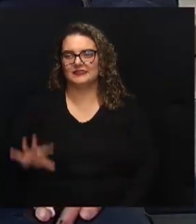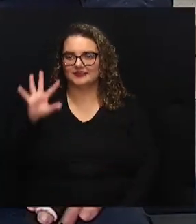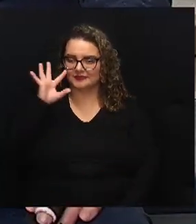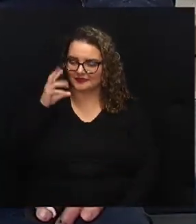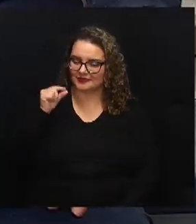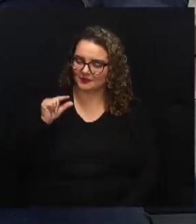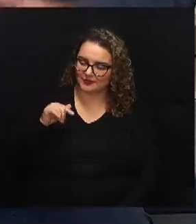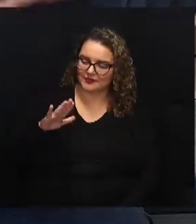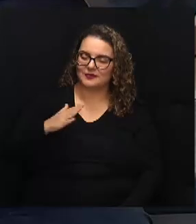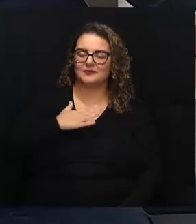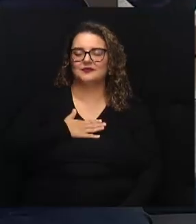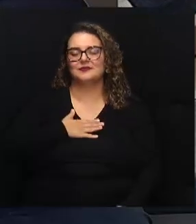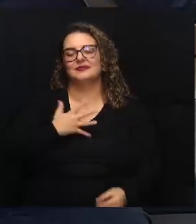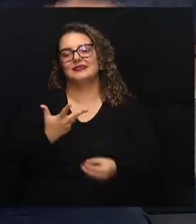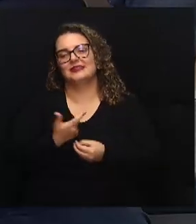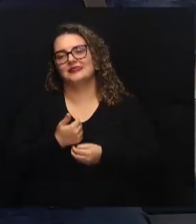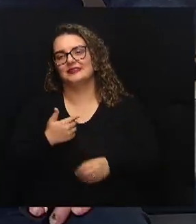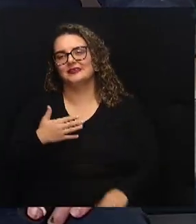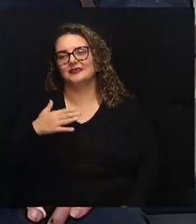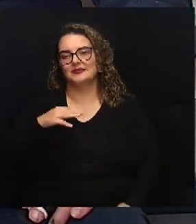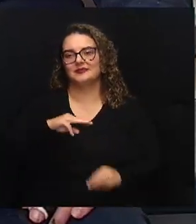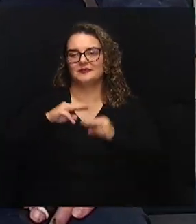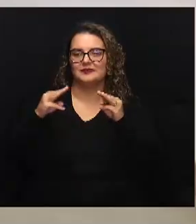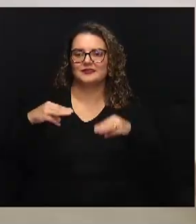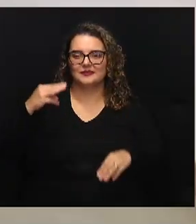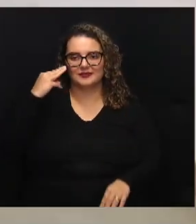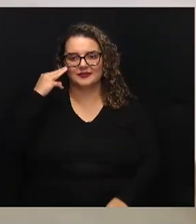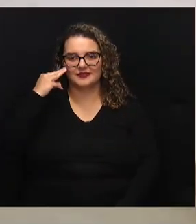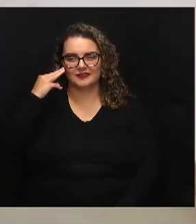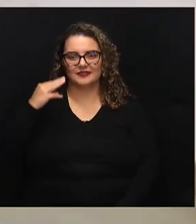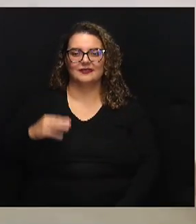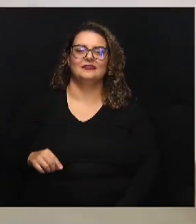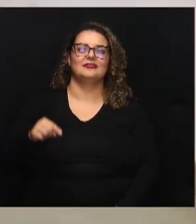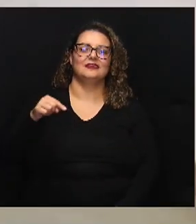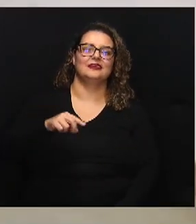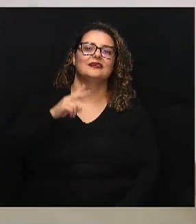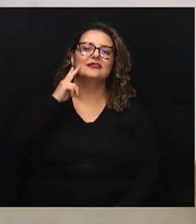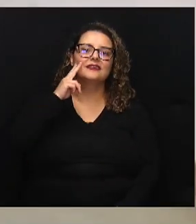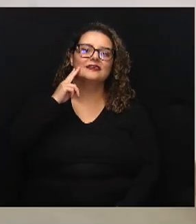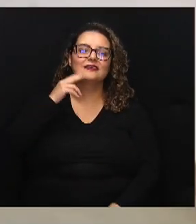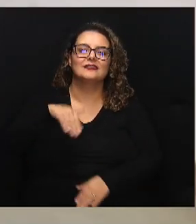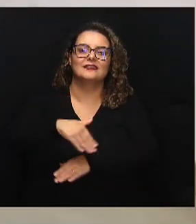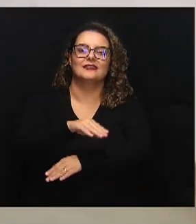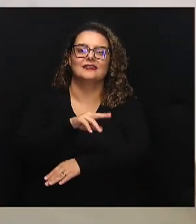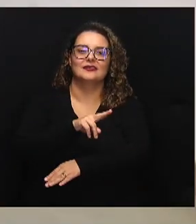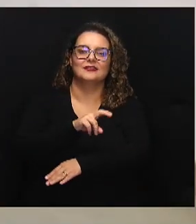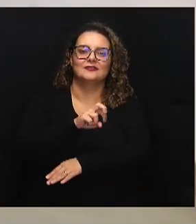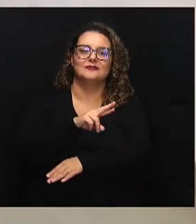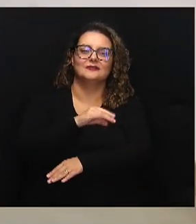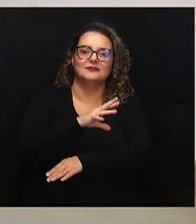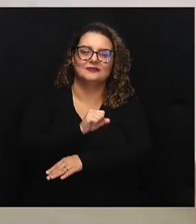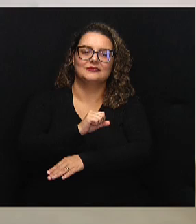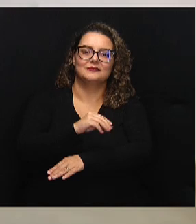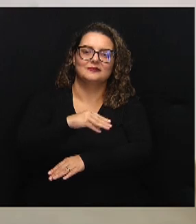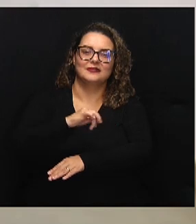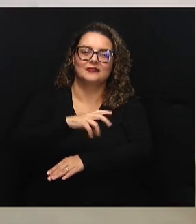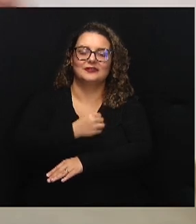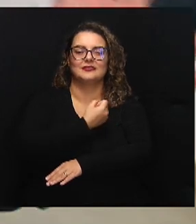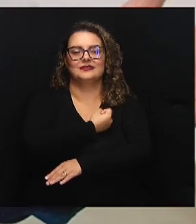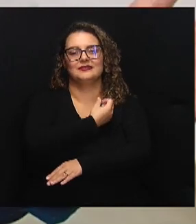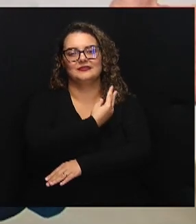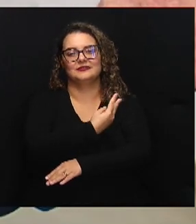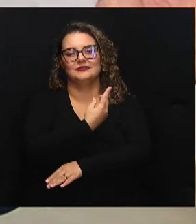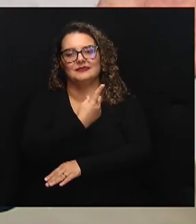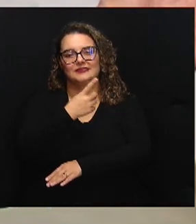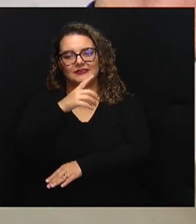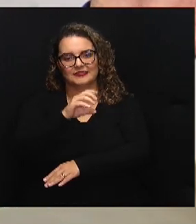mais sobre a minha arte, sobre o Memorial de Arte Adélio Sarro, que está aqui em Vinhedo, na Rua Ursa Maior, 210, está